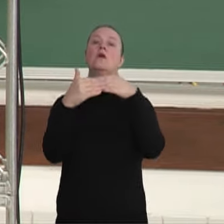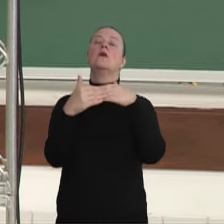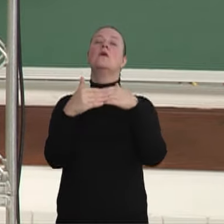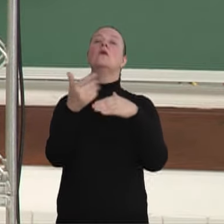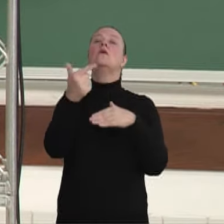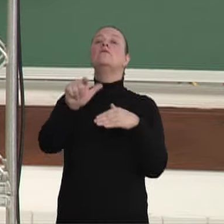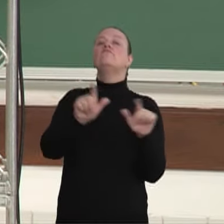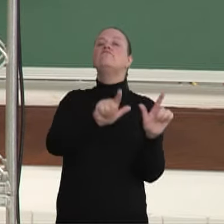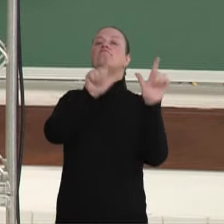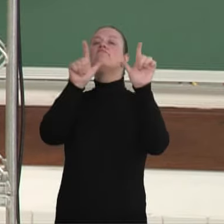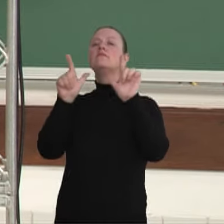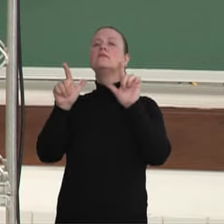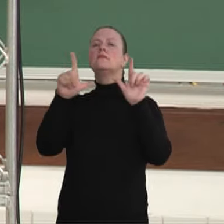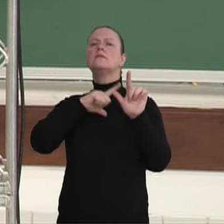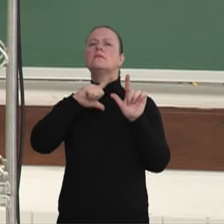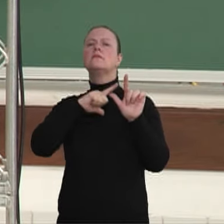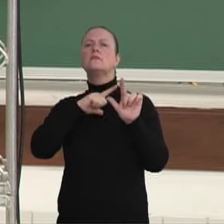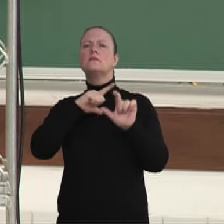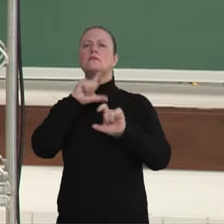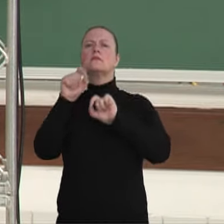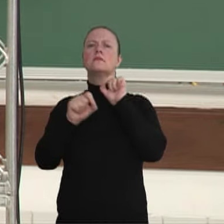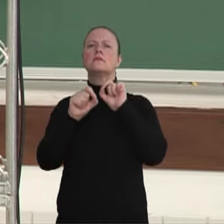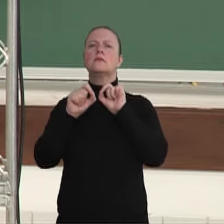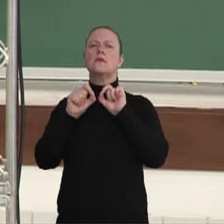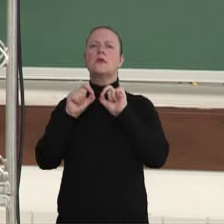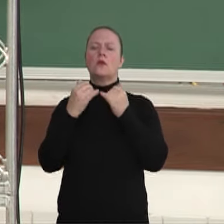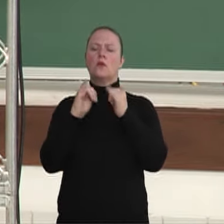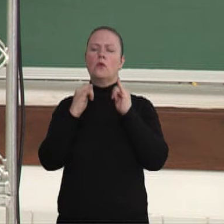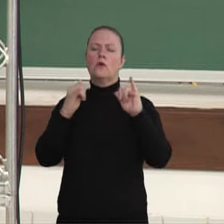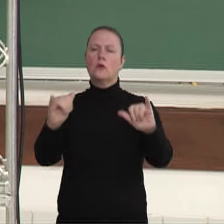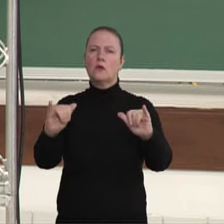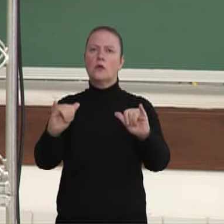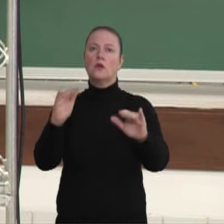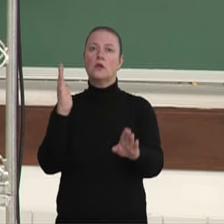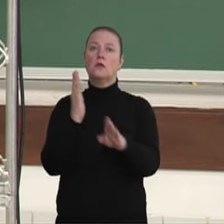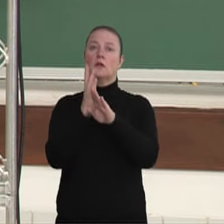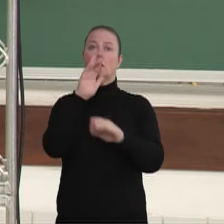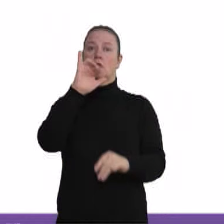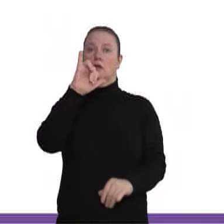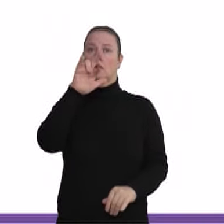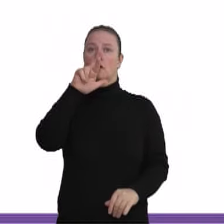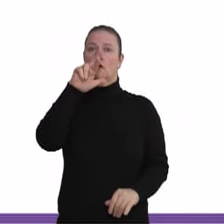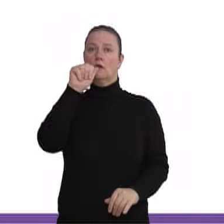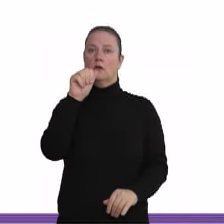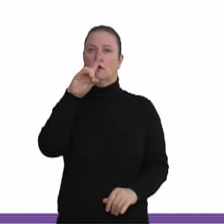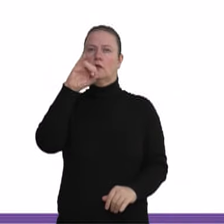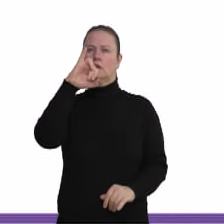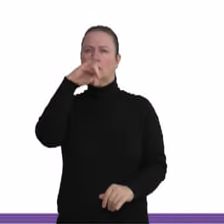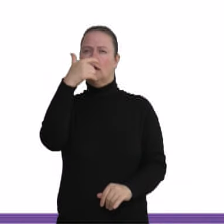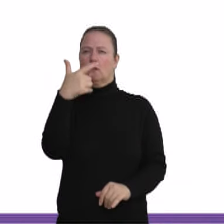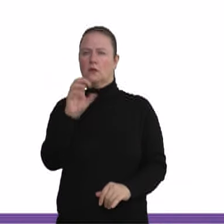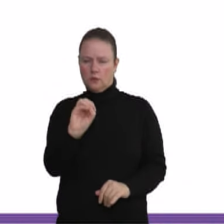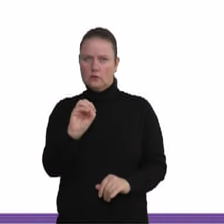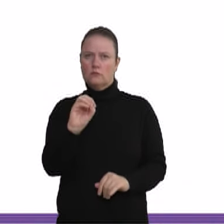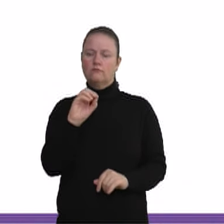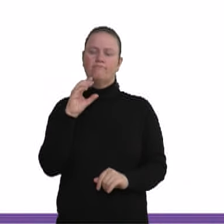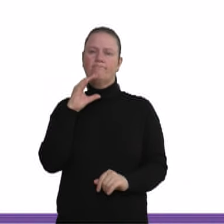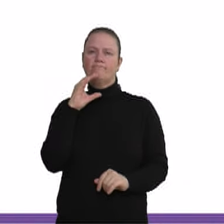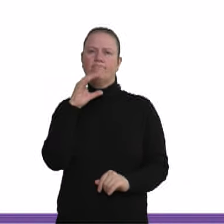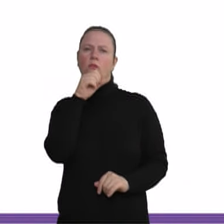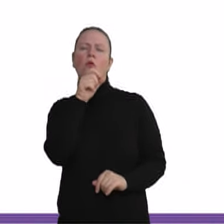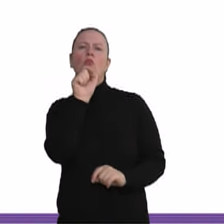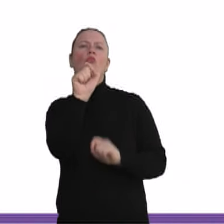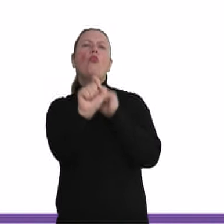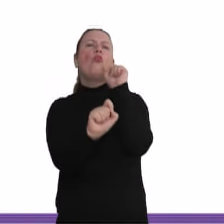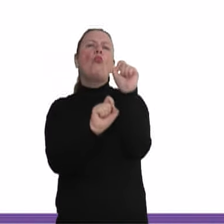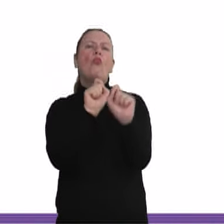a próxima tela, temos ali então o calor por irradiação. Então vamos lá. Irradiação térmica é o termo que se usa